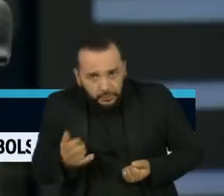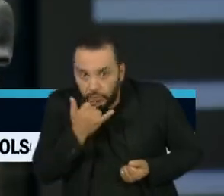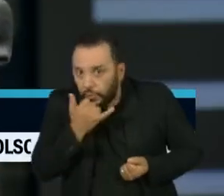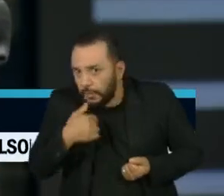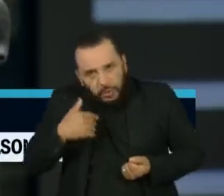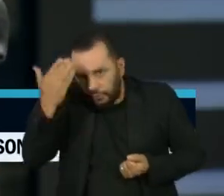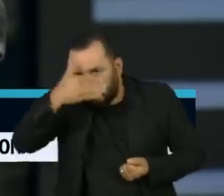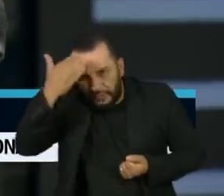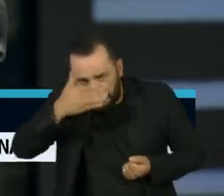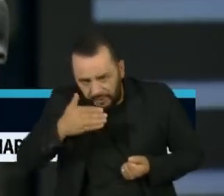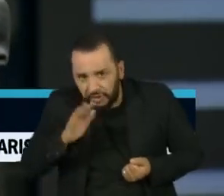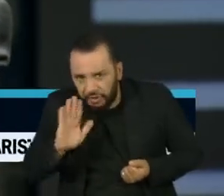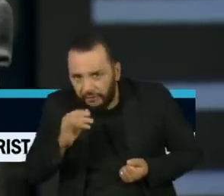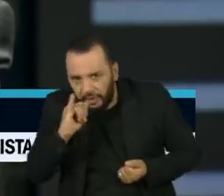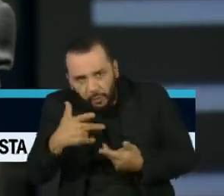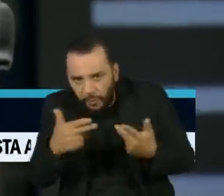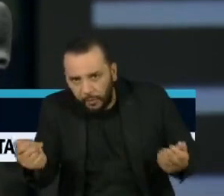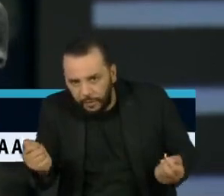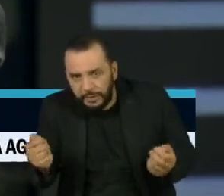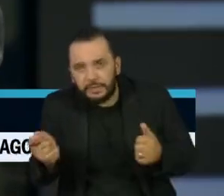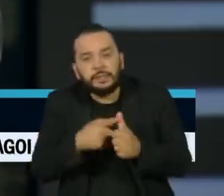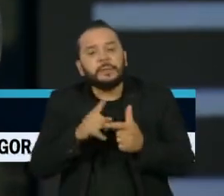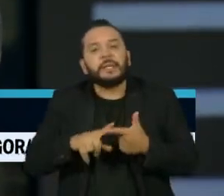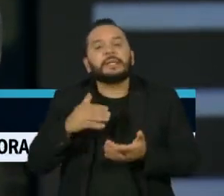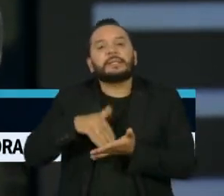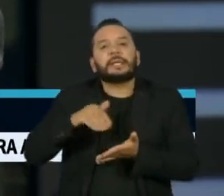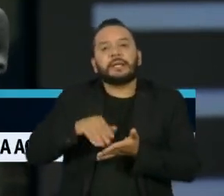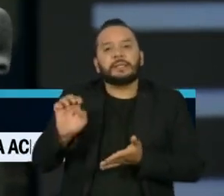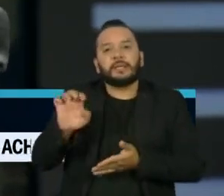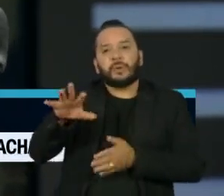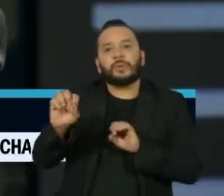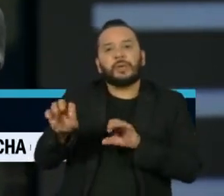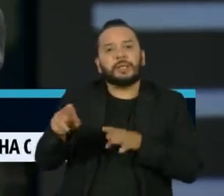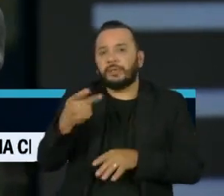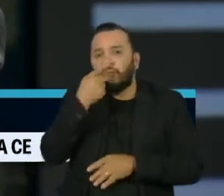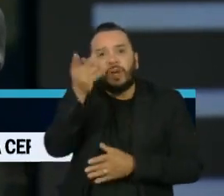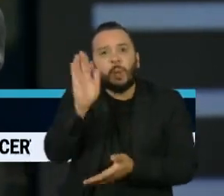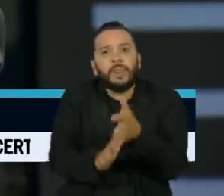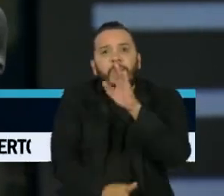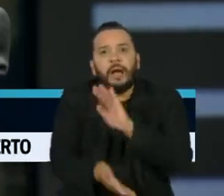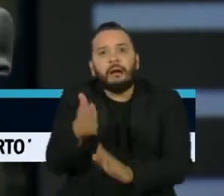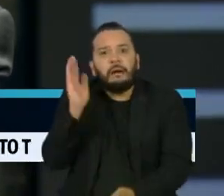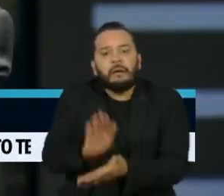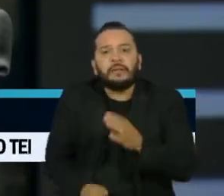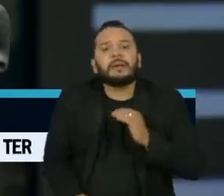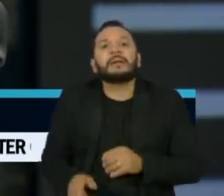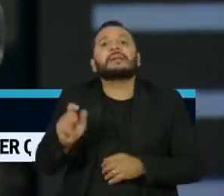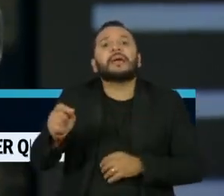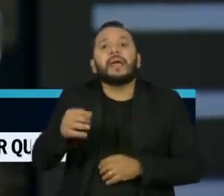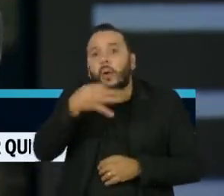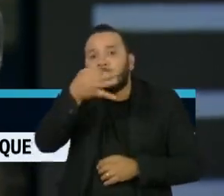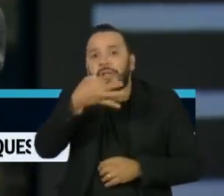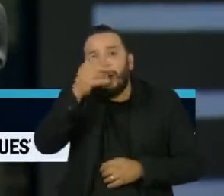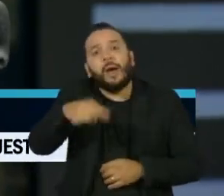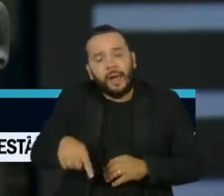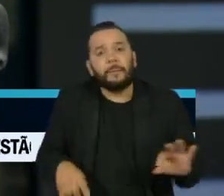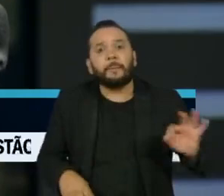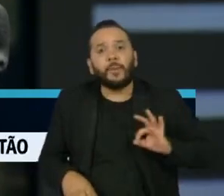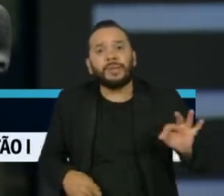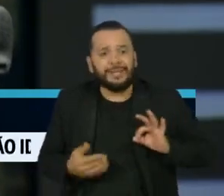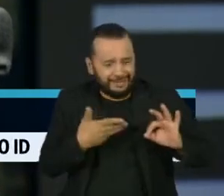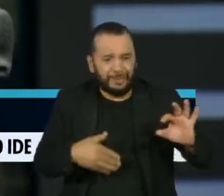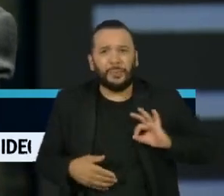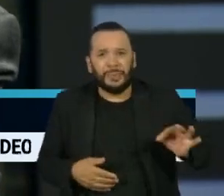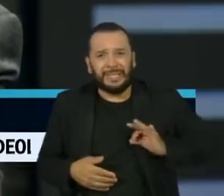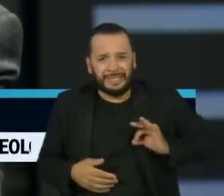desculpe, mas até agora eu não vi. O secretário estadual da Educação da Bahia, até o momento, não se pronunciou. Quem está se pronunciando é a polícia. Que é aquele que não deveria